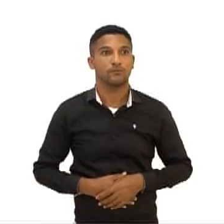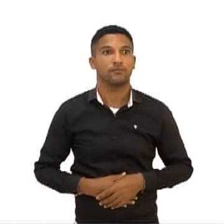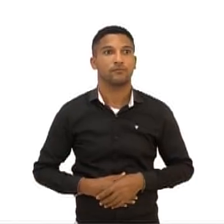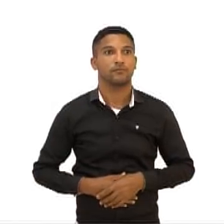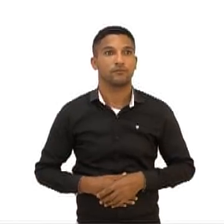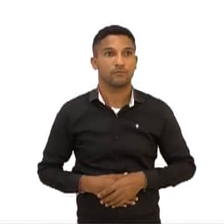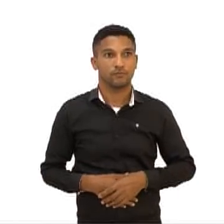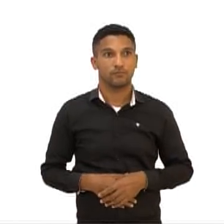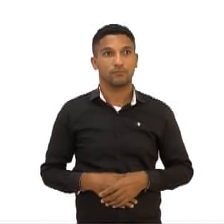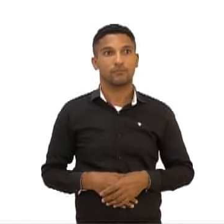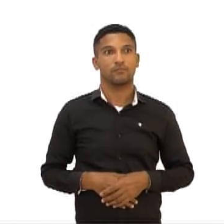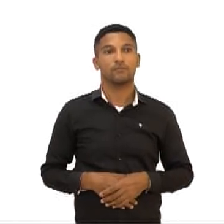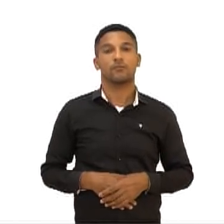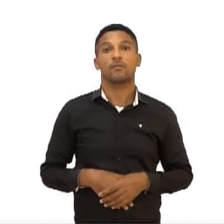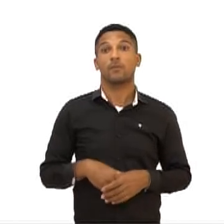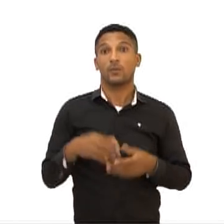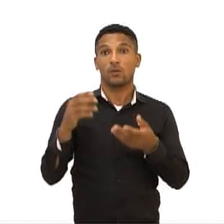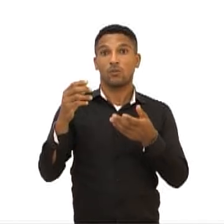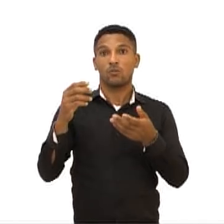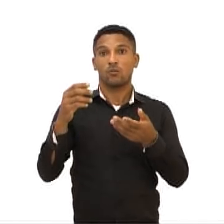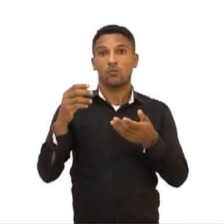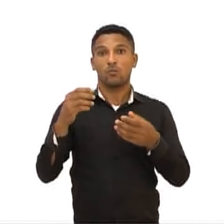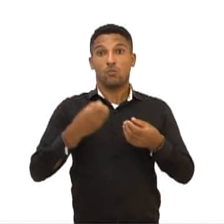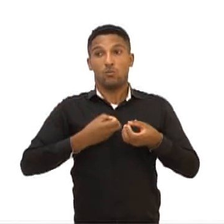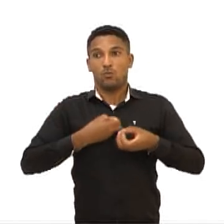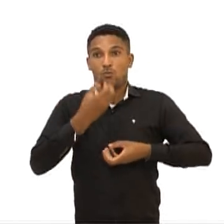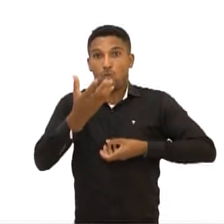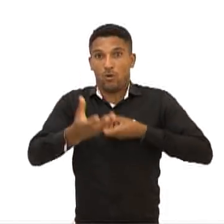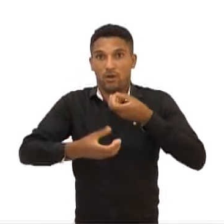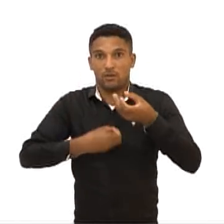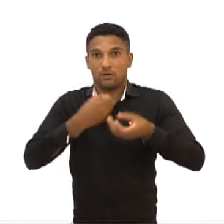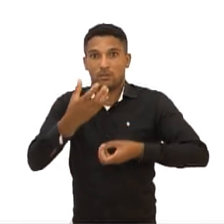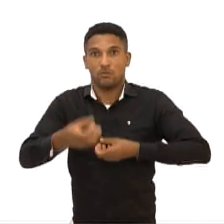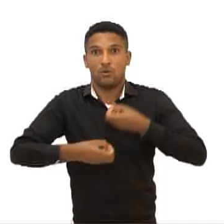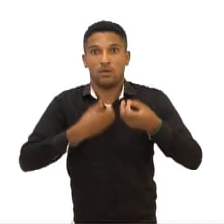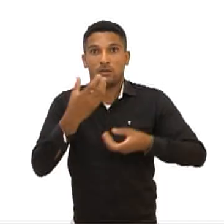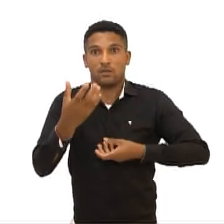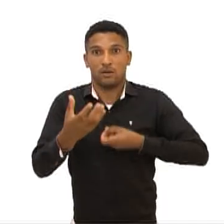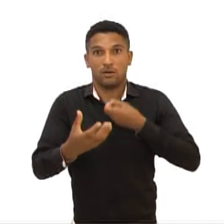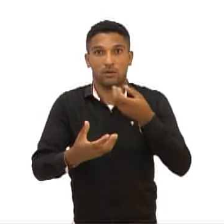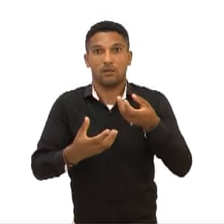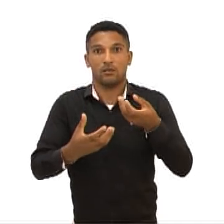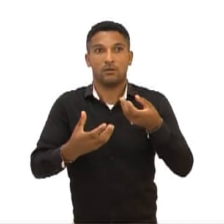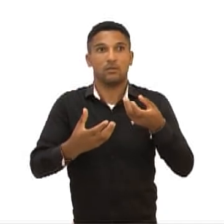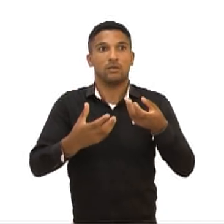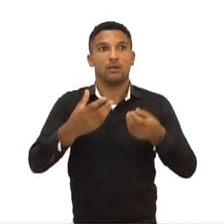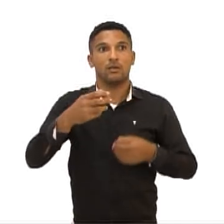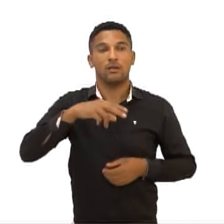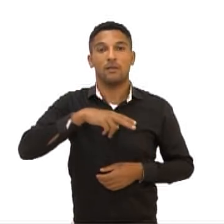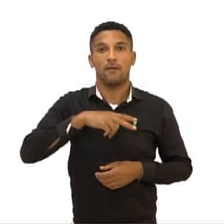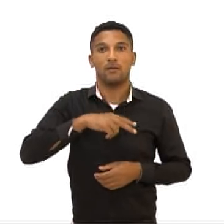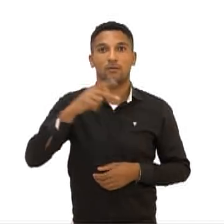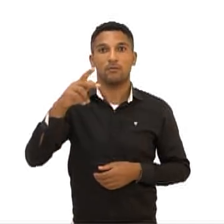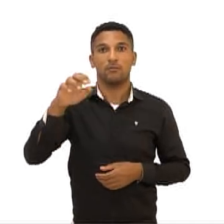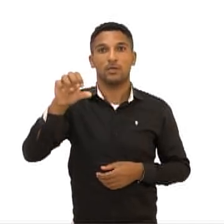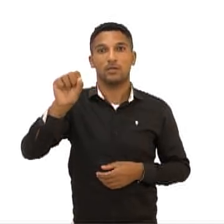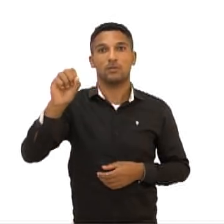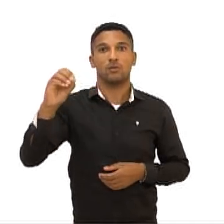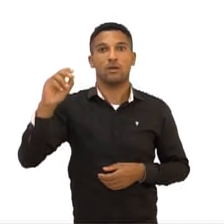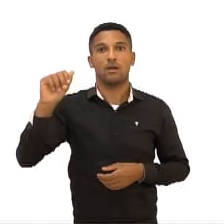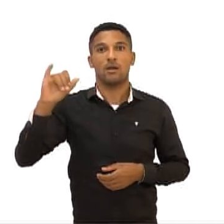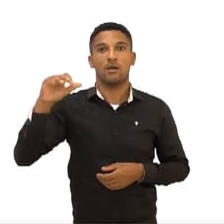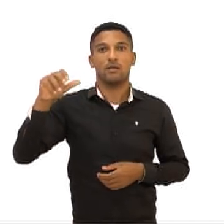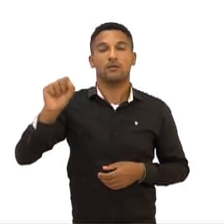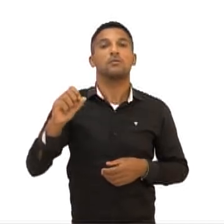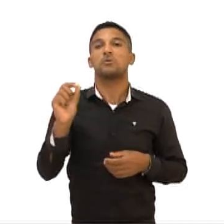Então, o que são poéticas pessoais? Letra A, são poesias coletivas. Letra B, maneiras